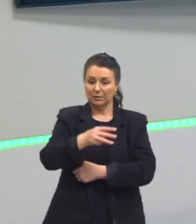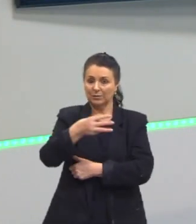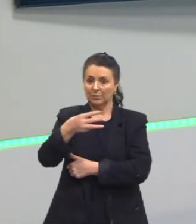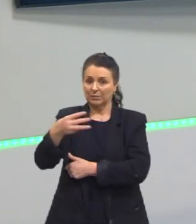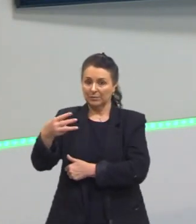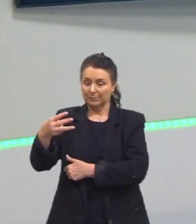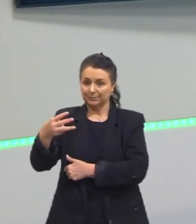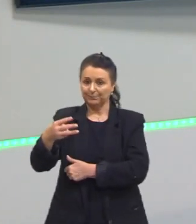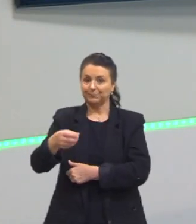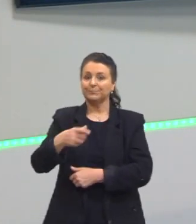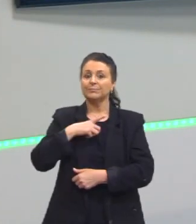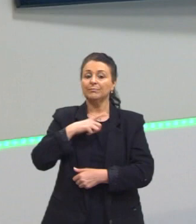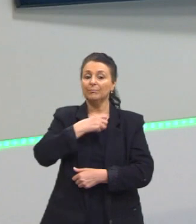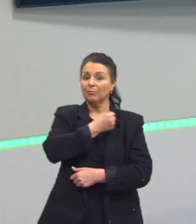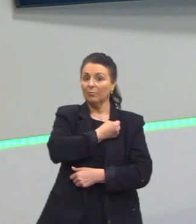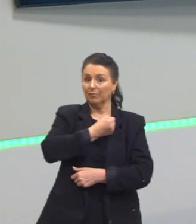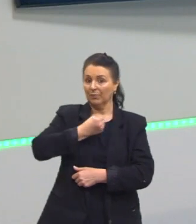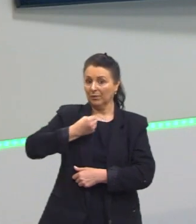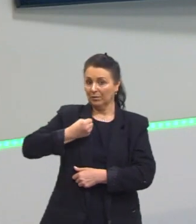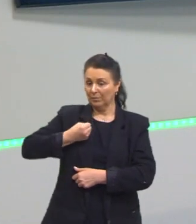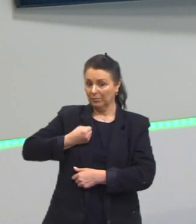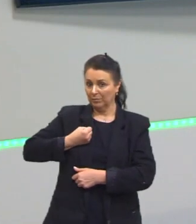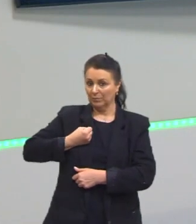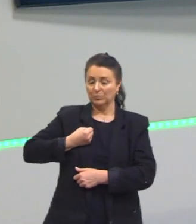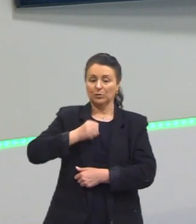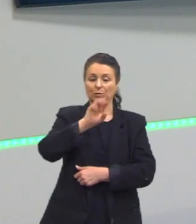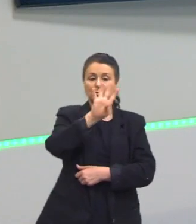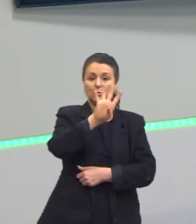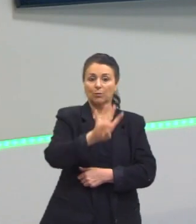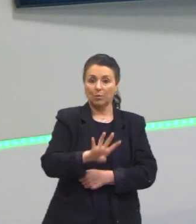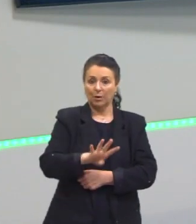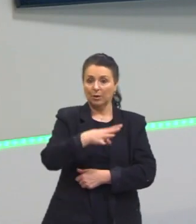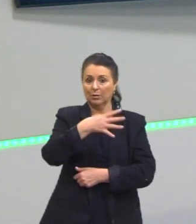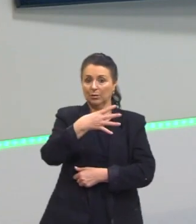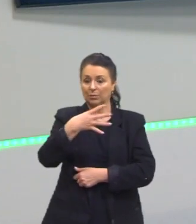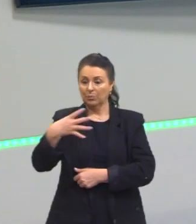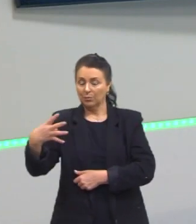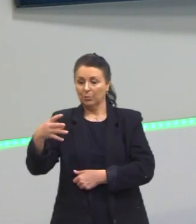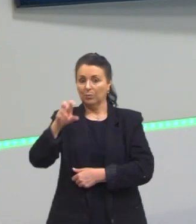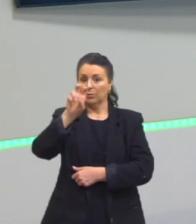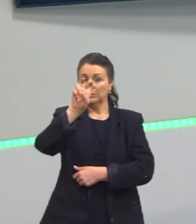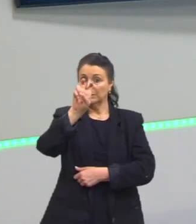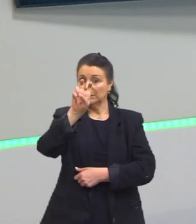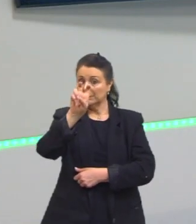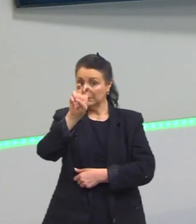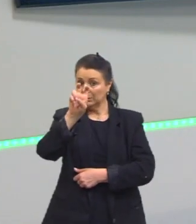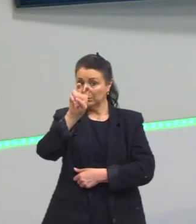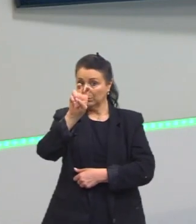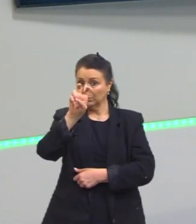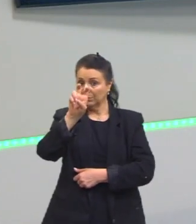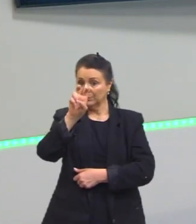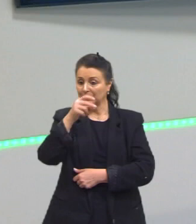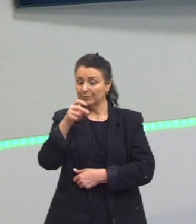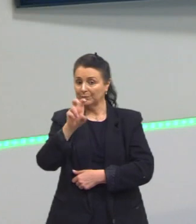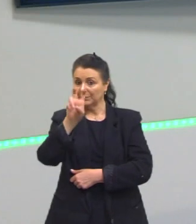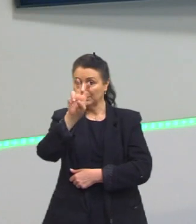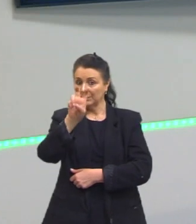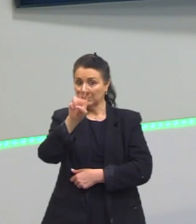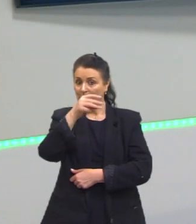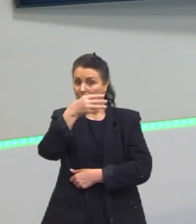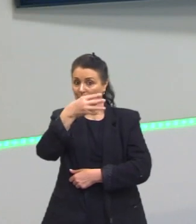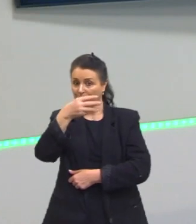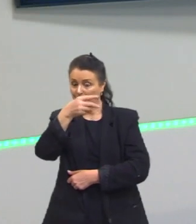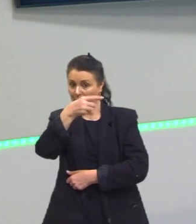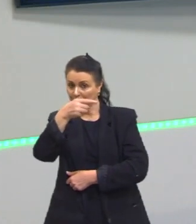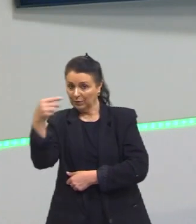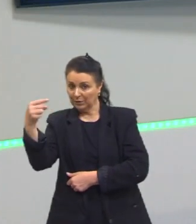para calcular, né, de uma matriz de ordem 4, de ordem 5, existem regras específicas, mas para nós